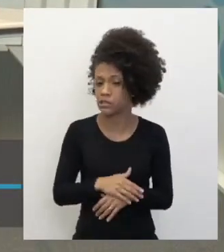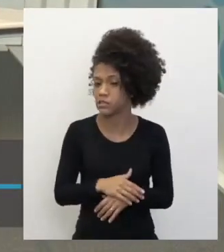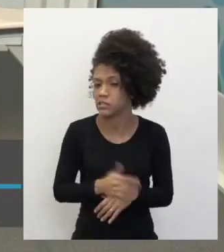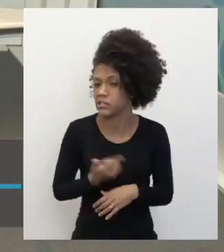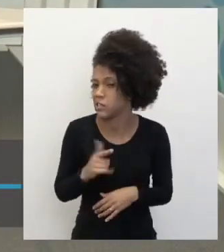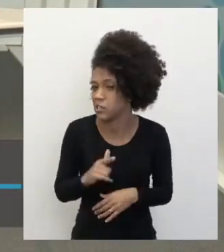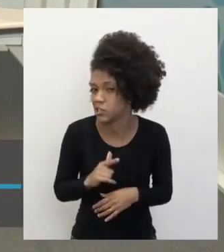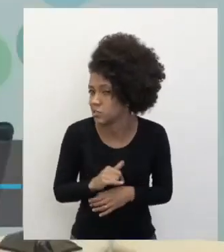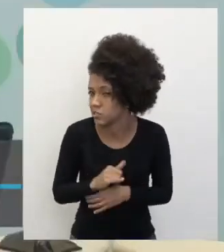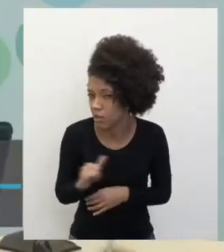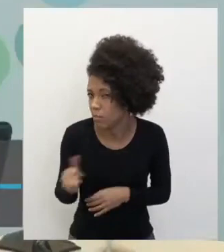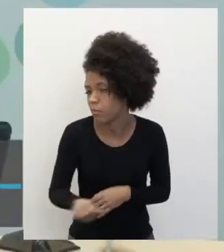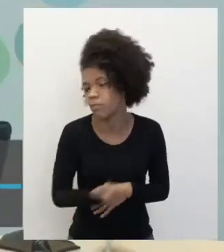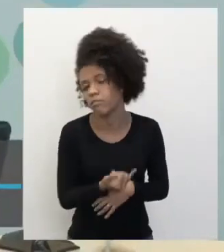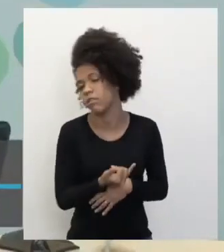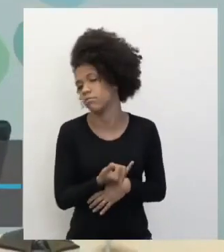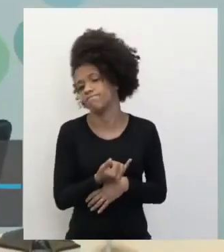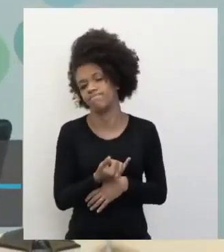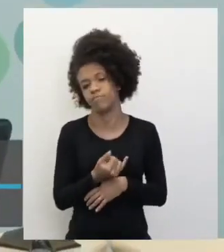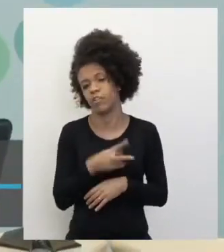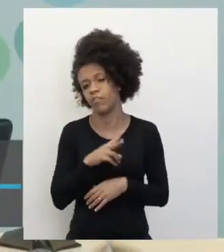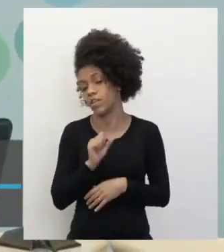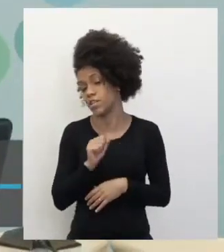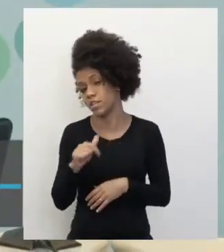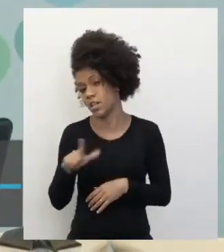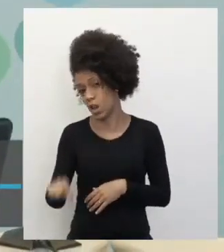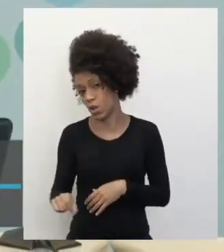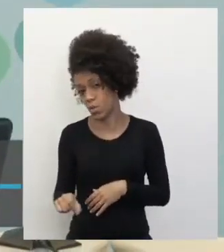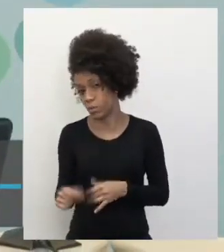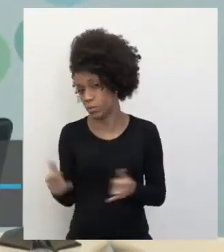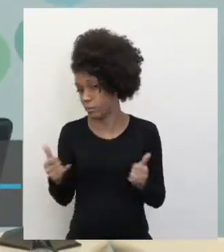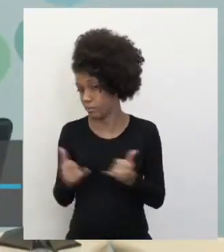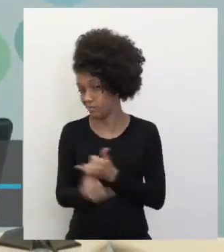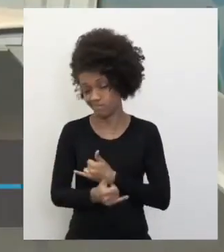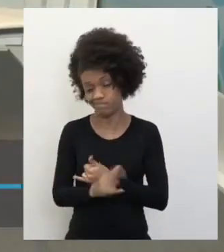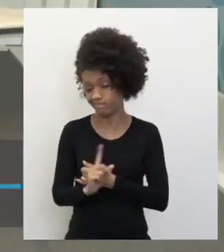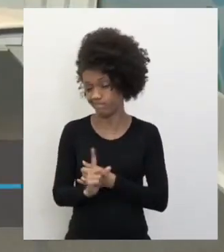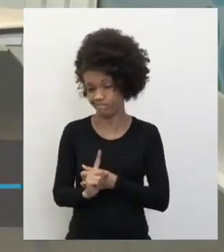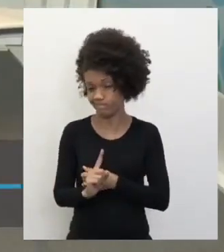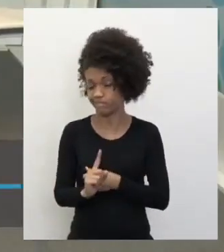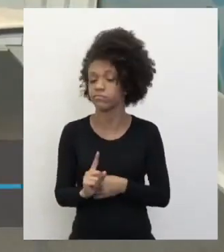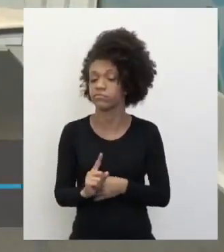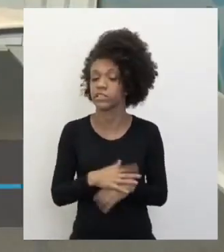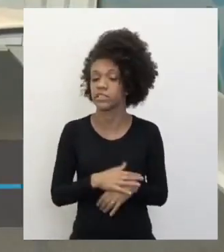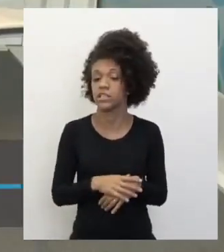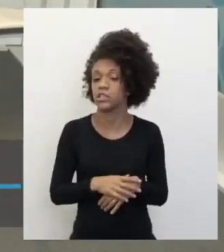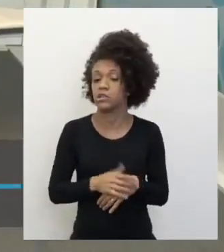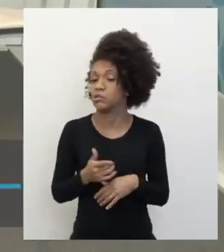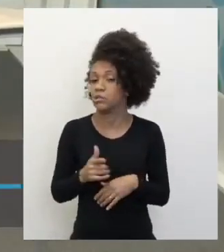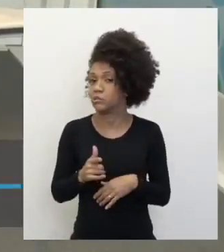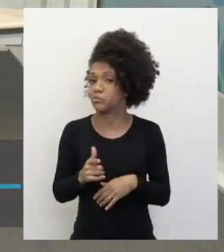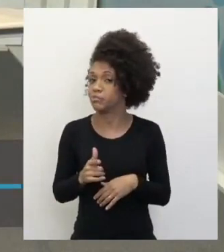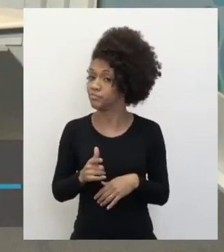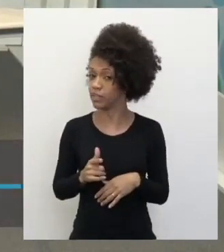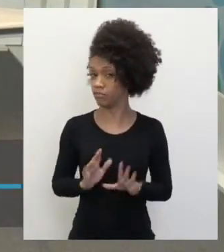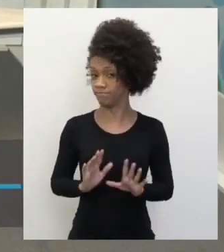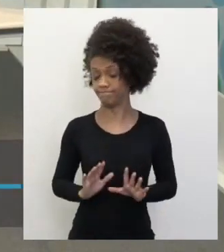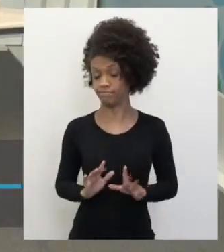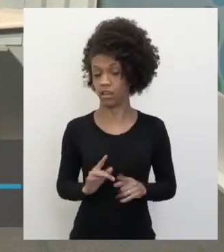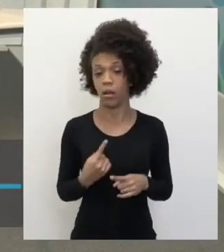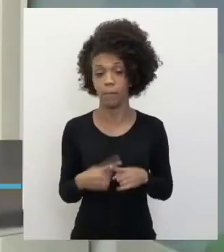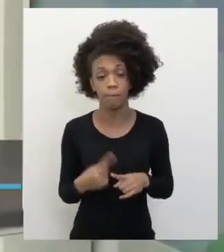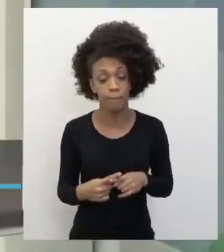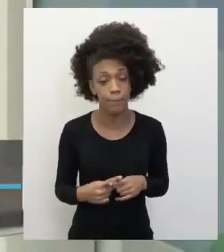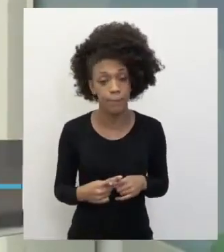tanta vantagem assim ser um vassalo. Me parece que não. Pois é, não tem tanta vantagem assim, né? Porque, afinal